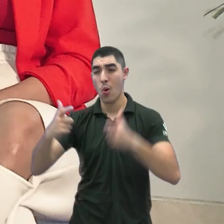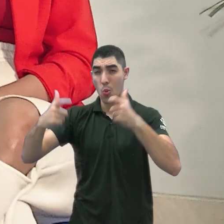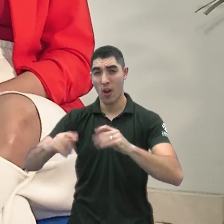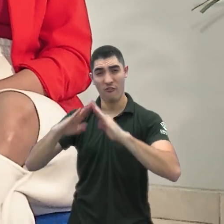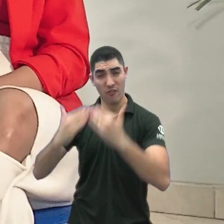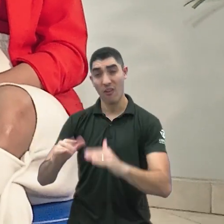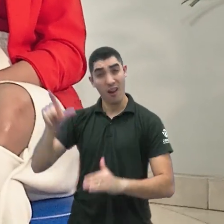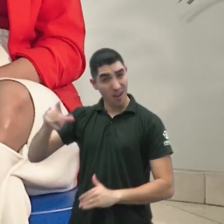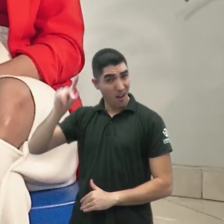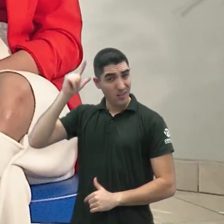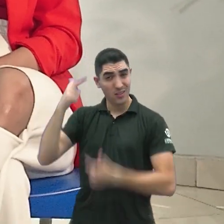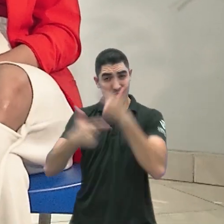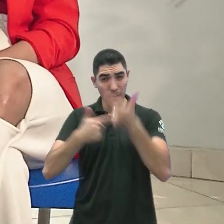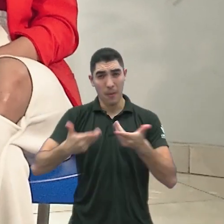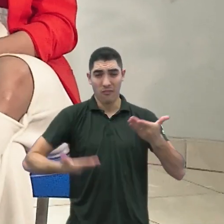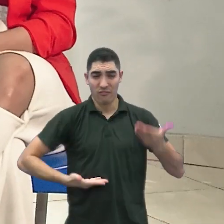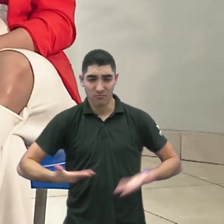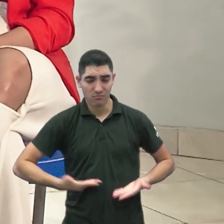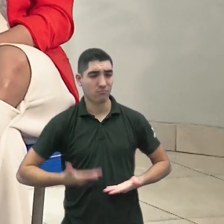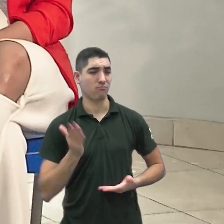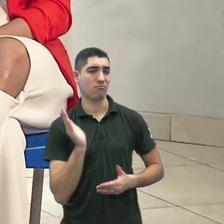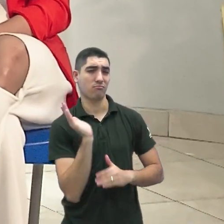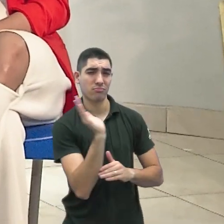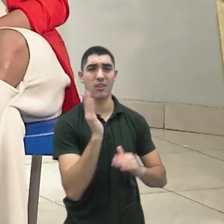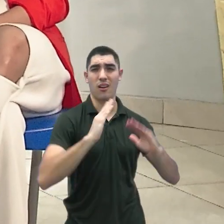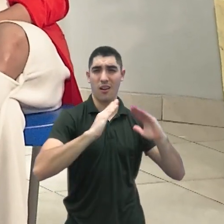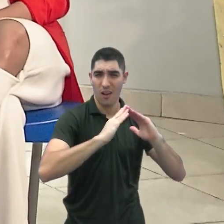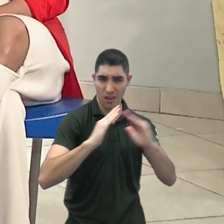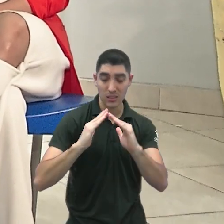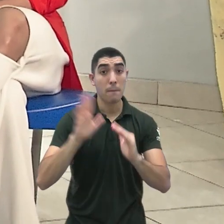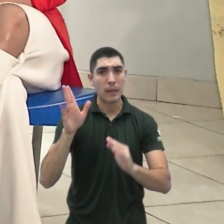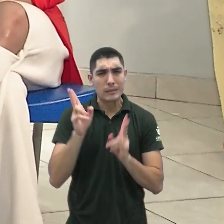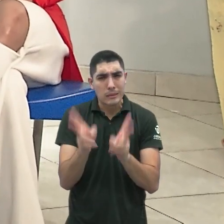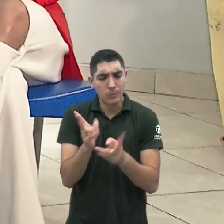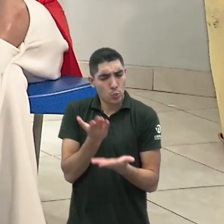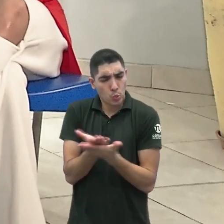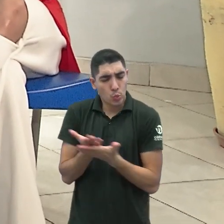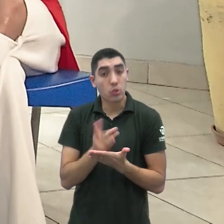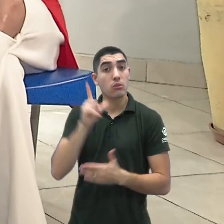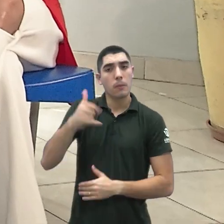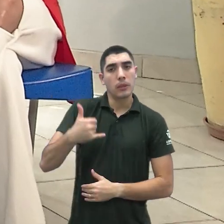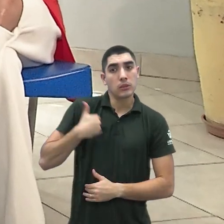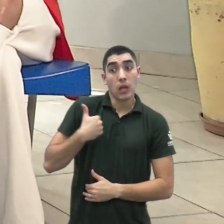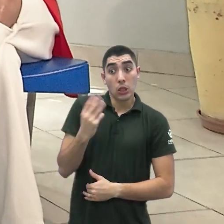empregada doméstica, mas nunca desistiu de estudar. Próximo aos 30 anos, passou no